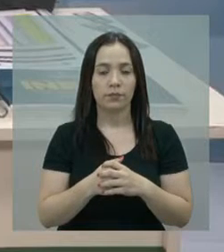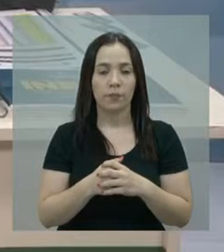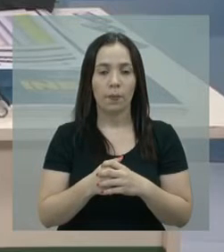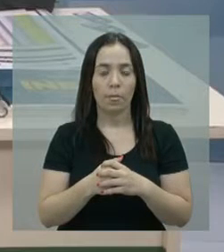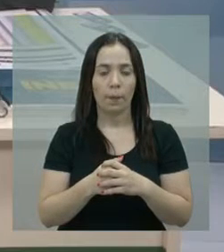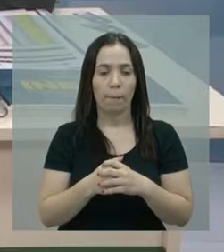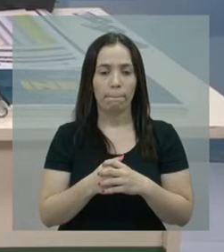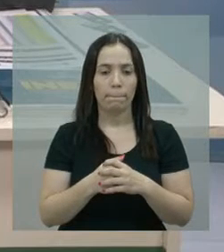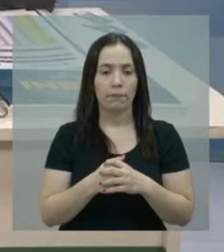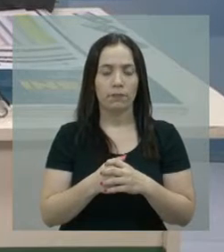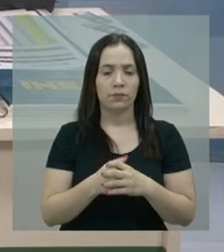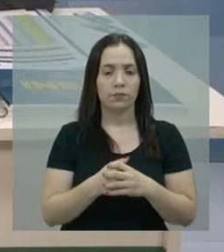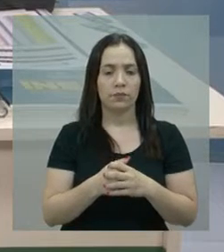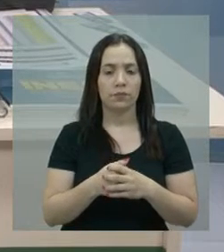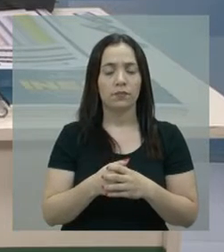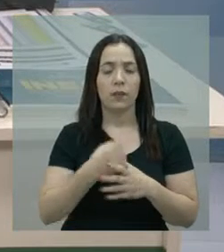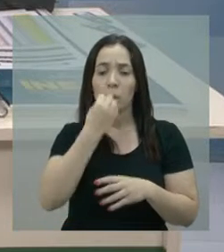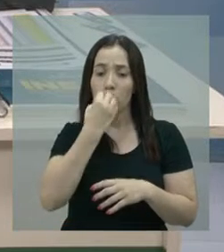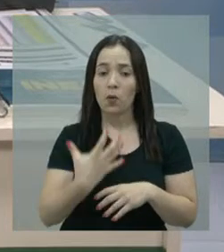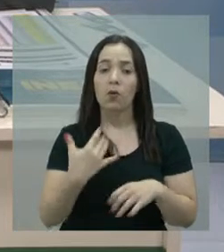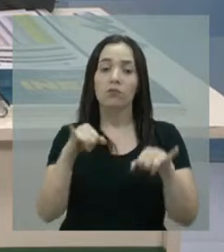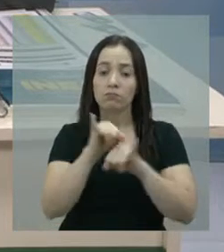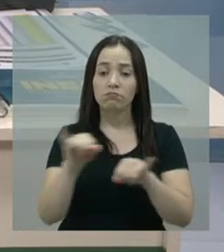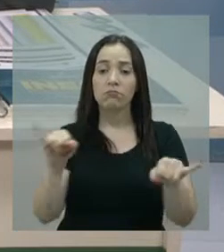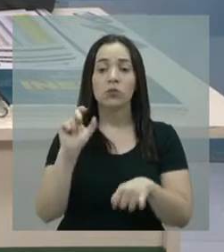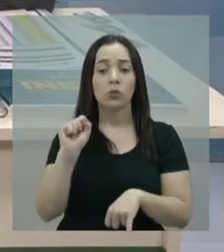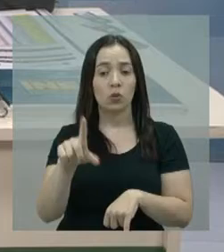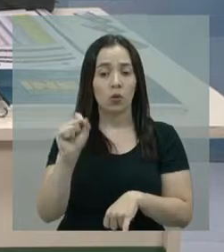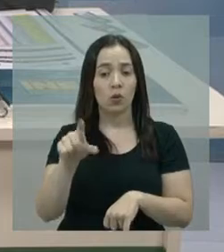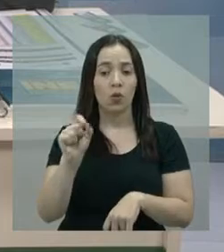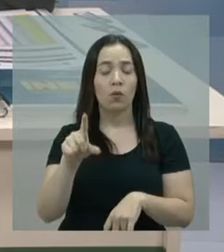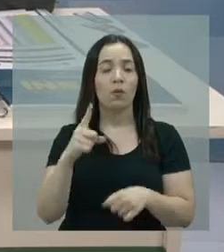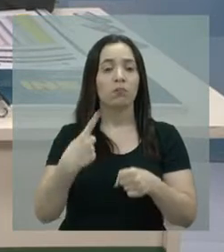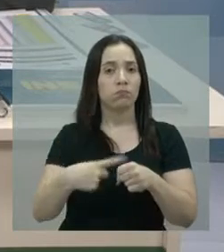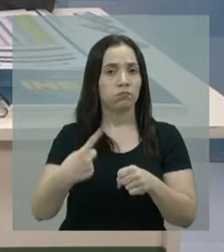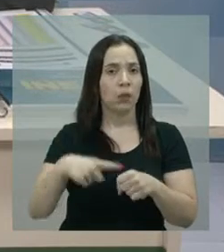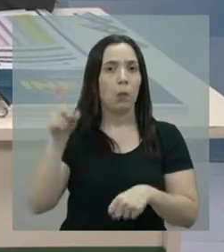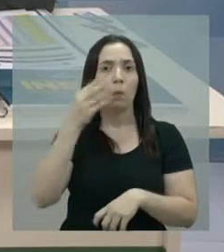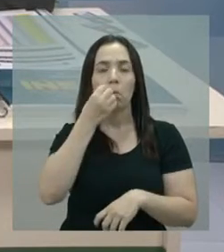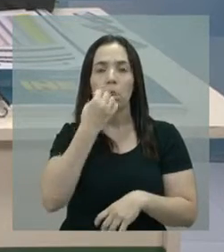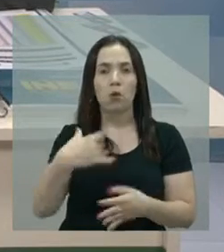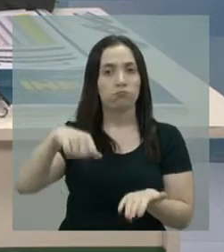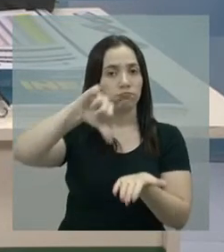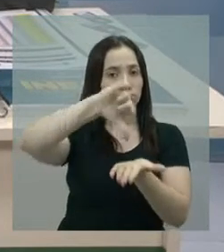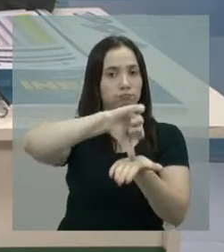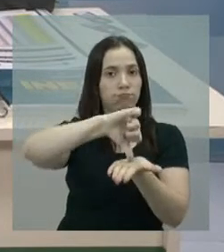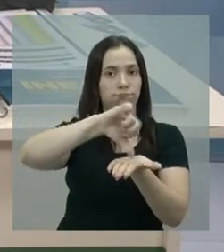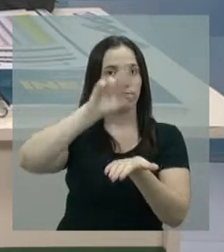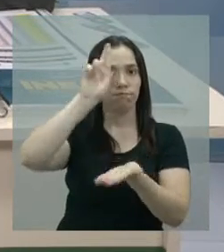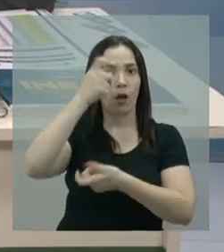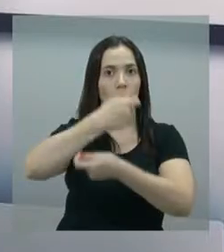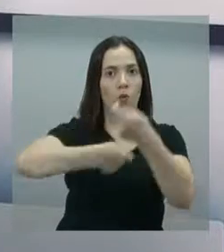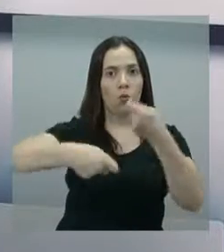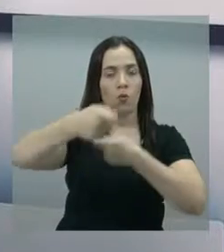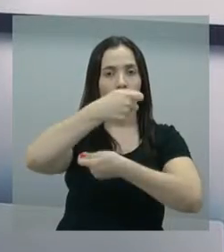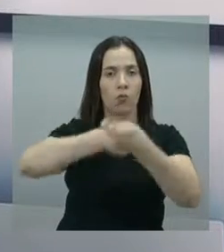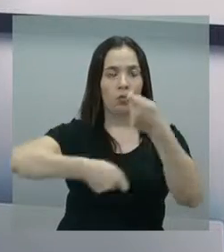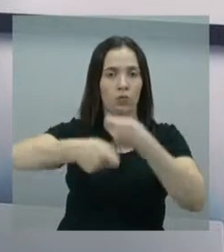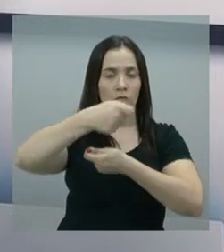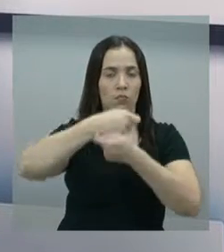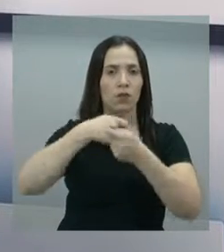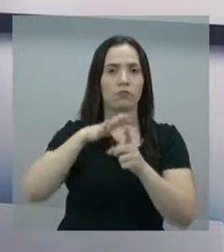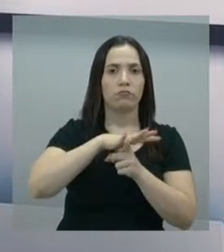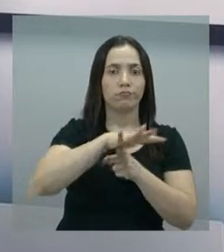Sobral tem algumas coisas fundamentais, é preciso a gente colocar aqui. É o polo econômico da região, norte do estado de Ceará. É uma grande